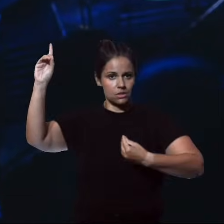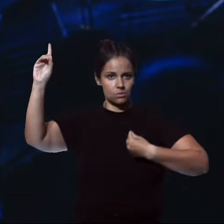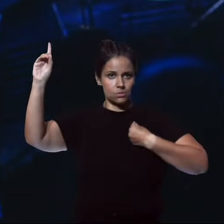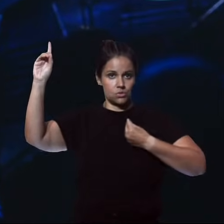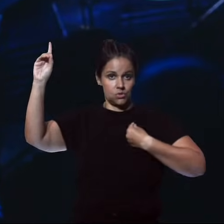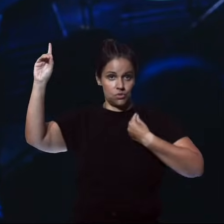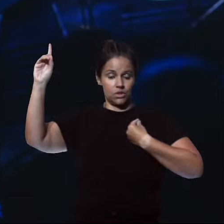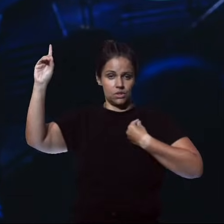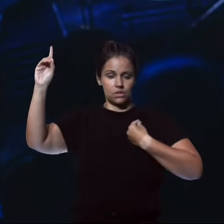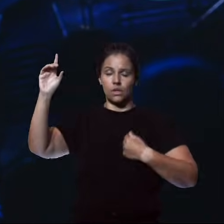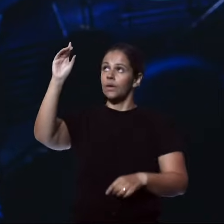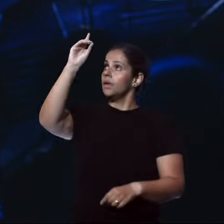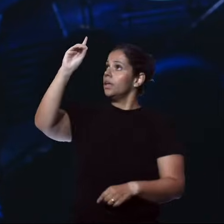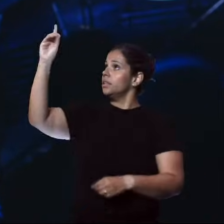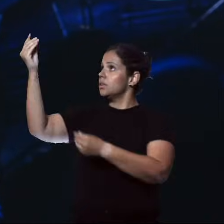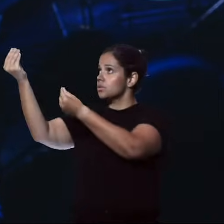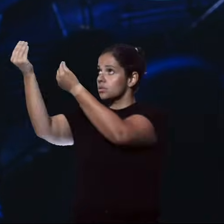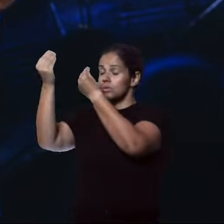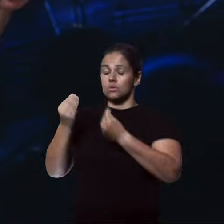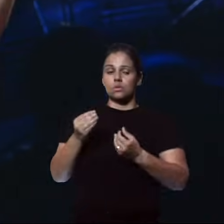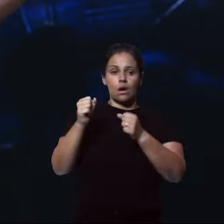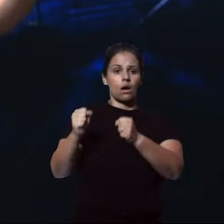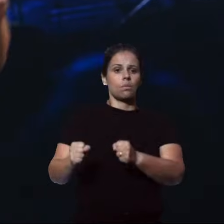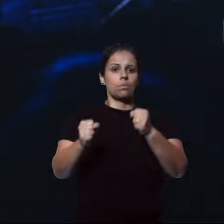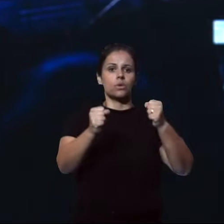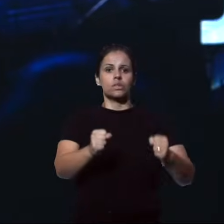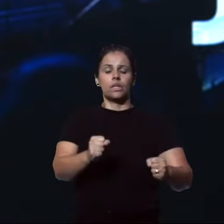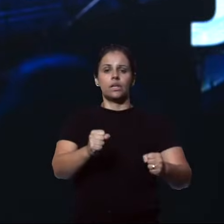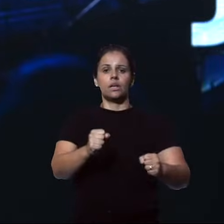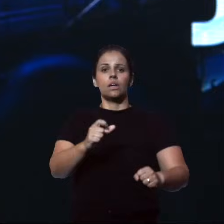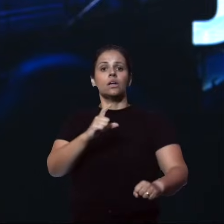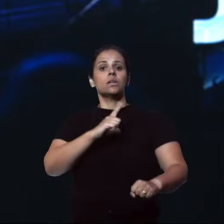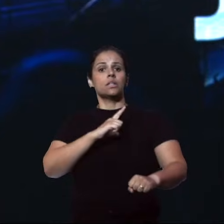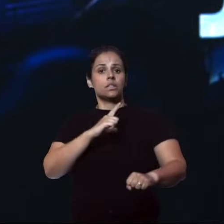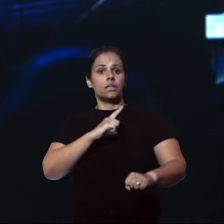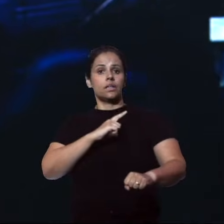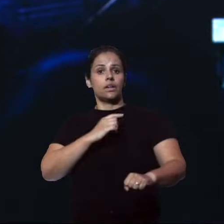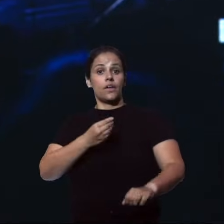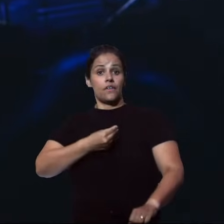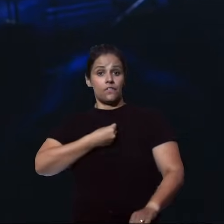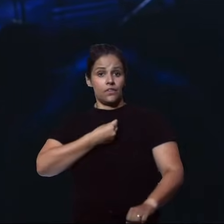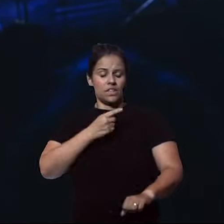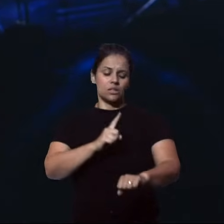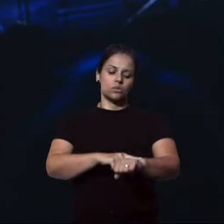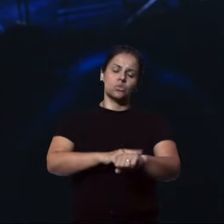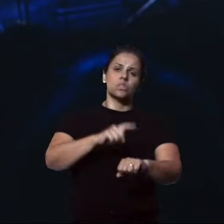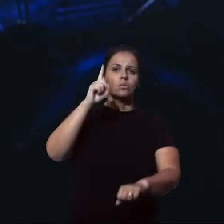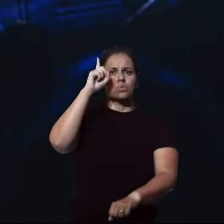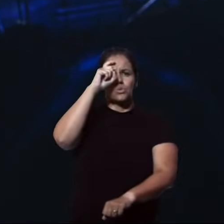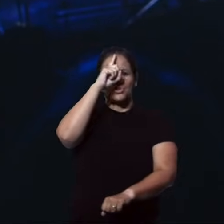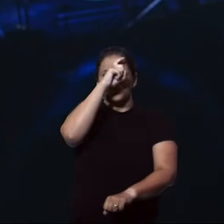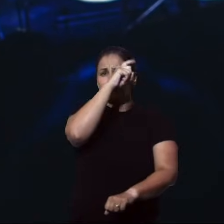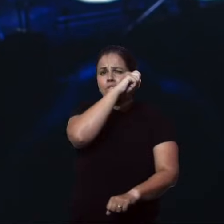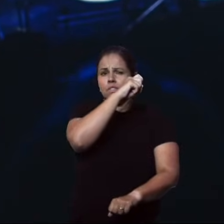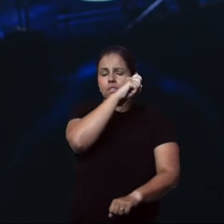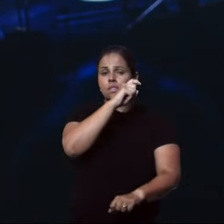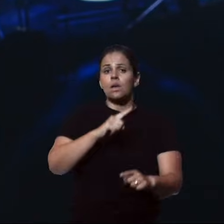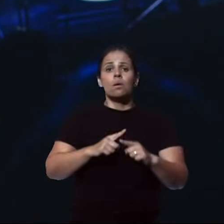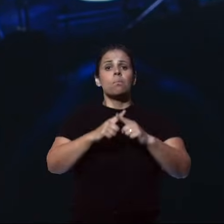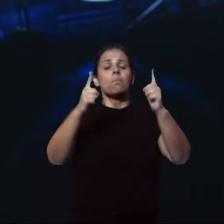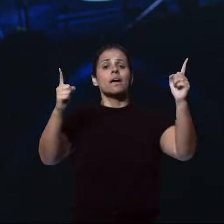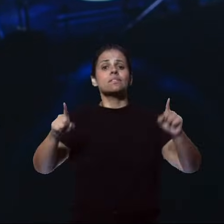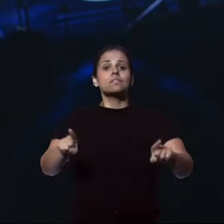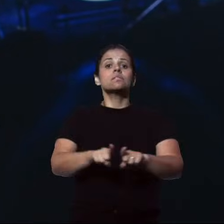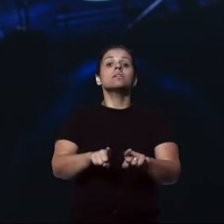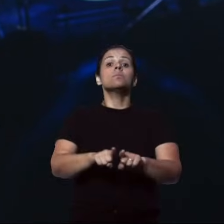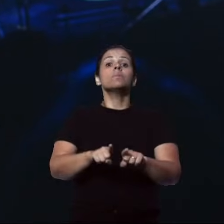sofrimentos, mas Ele dá poder também para que a gente possa abençoar o povo de Deus. Para que a gente possa ser vetor na vida de outros. Nunca é para o